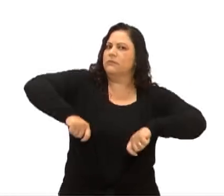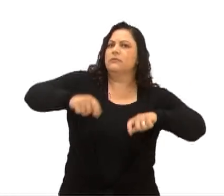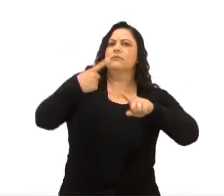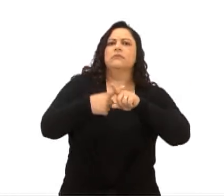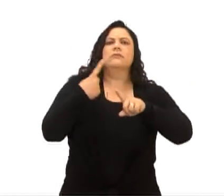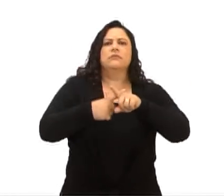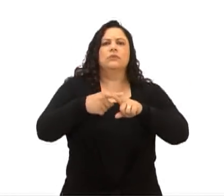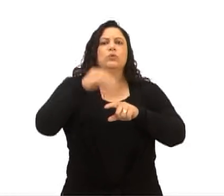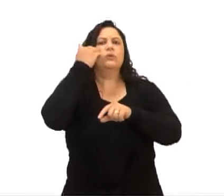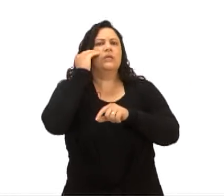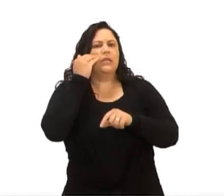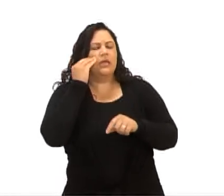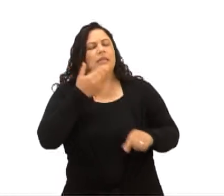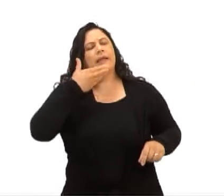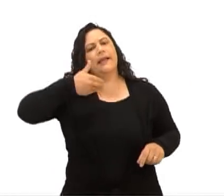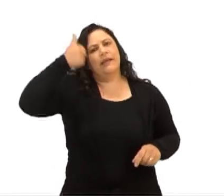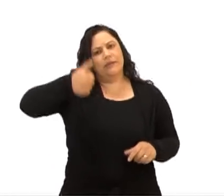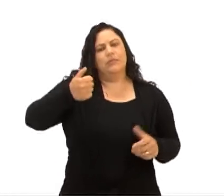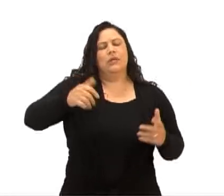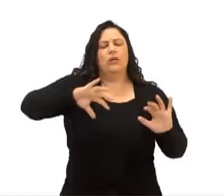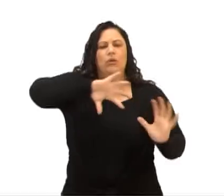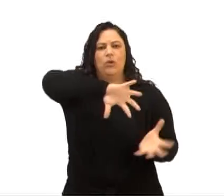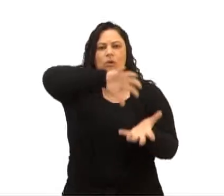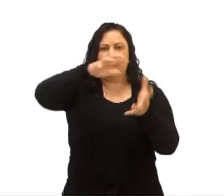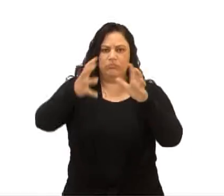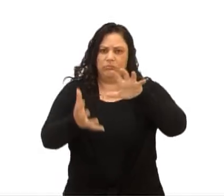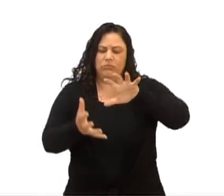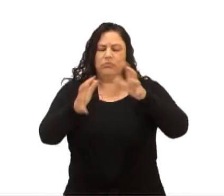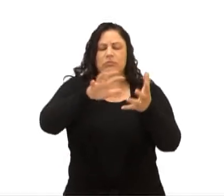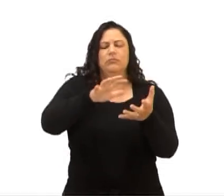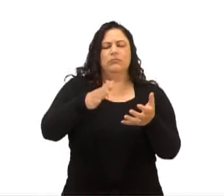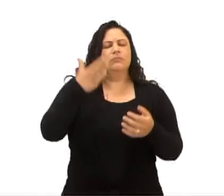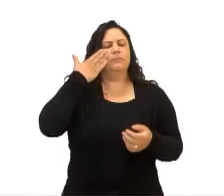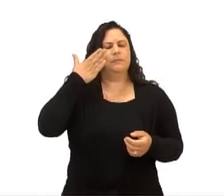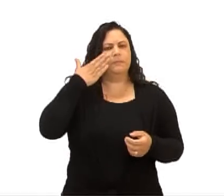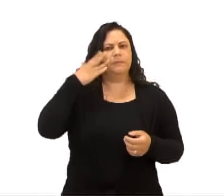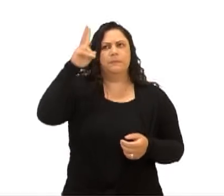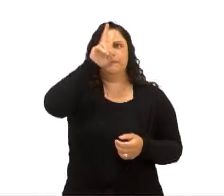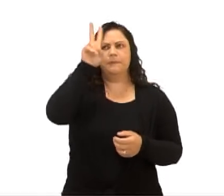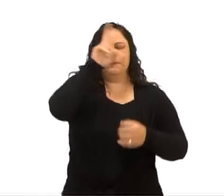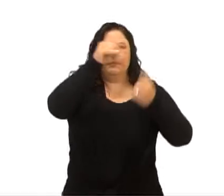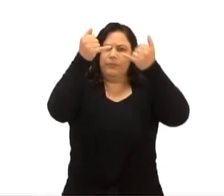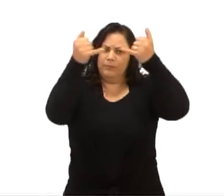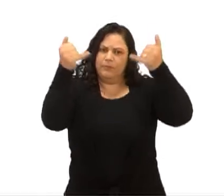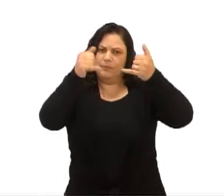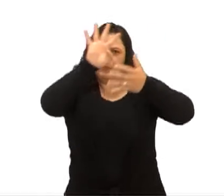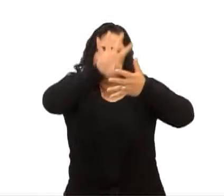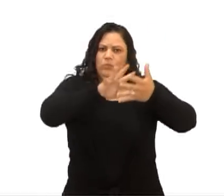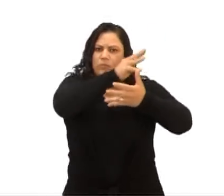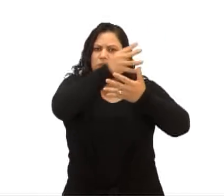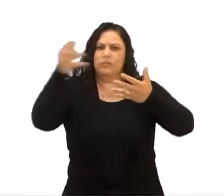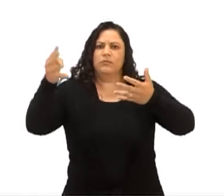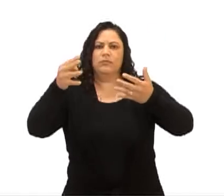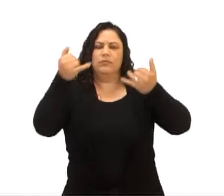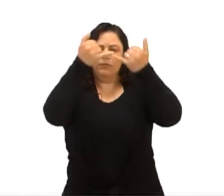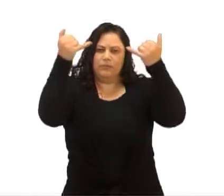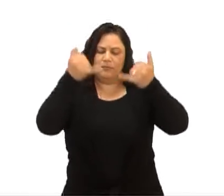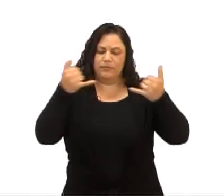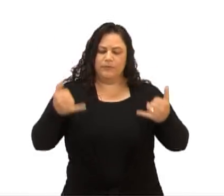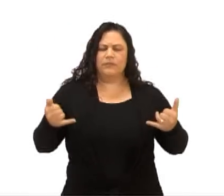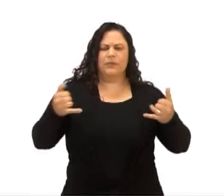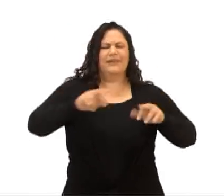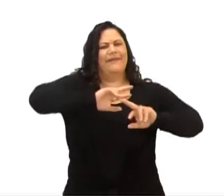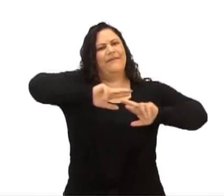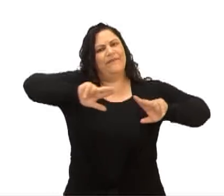conseguir entender melhor os movimentos da Terra, sabendo e relembrando as linhas imaginárias, né? A Terra, ela tem vários movimentos, só